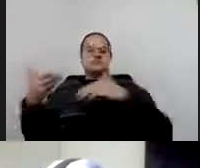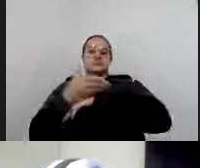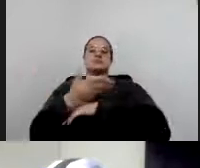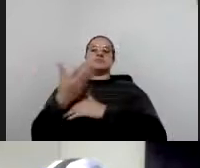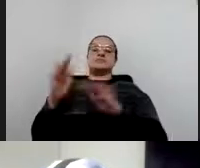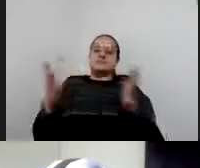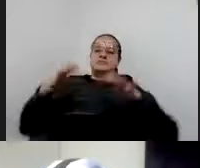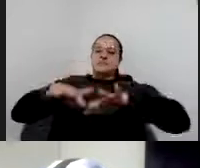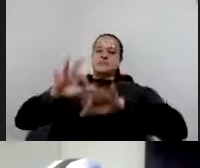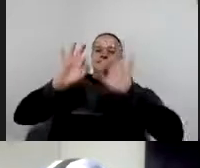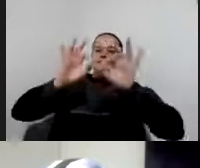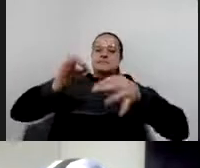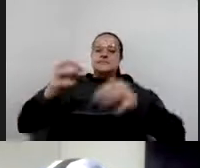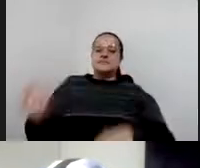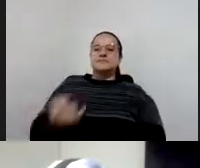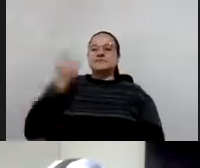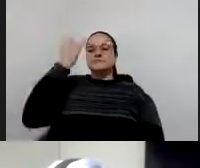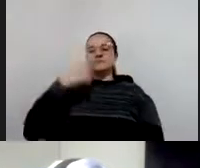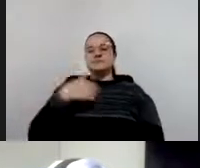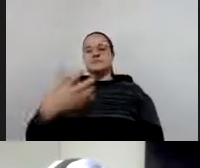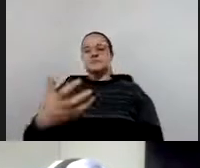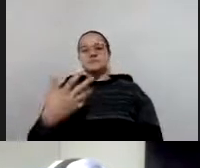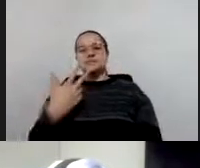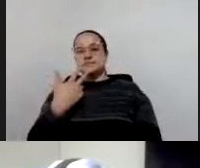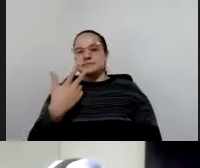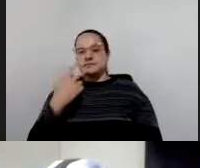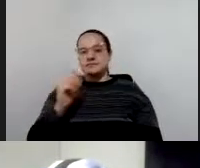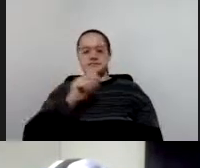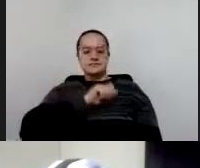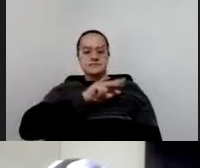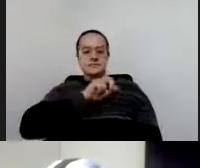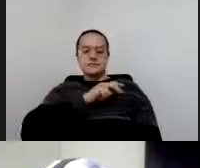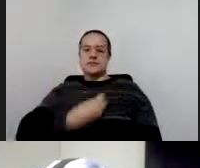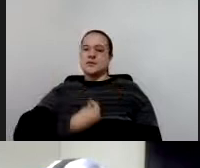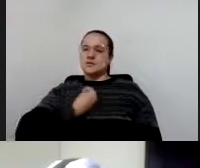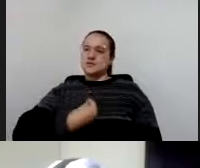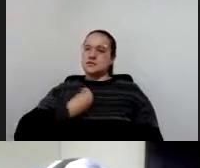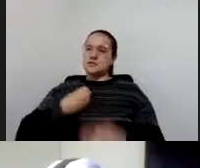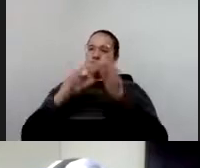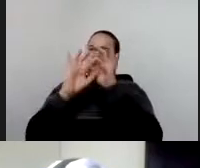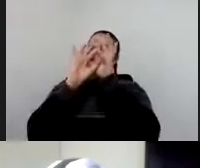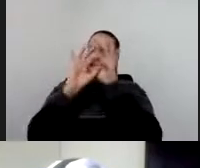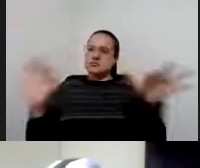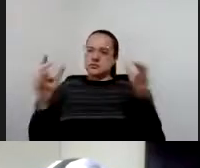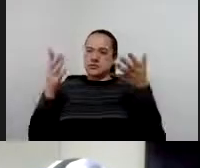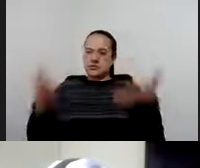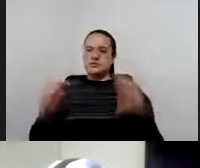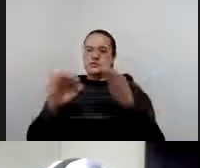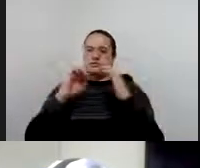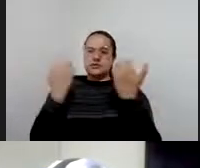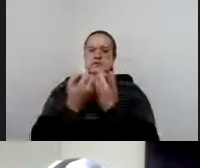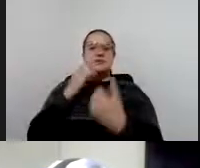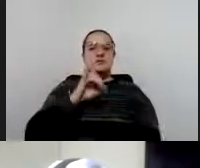importante. Eu quero colocar a Unileu à disposição também, do evento do dia 23 e do